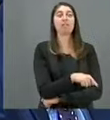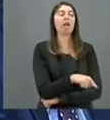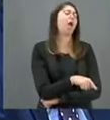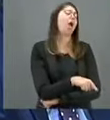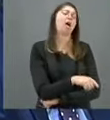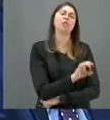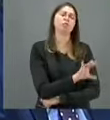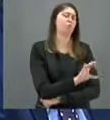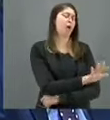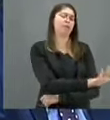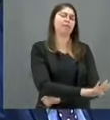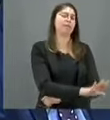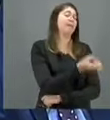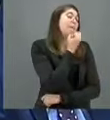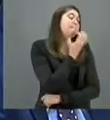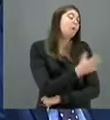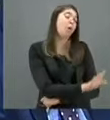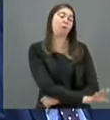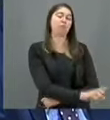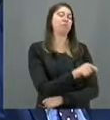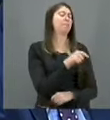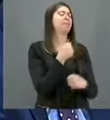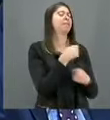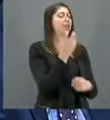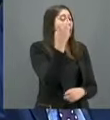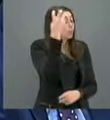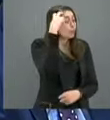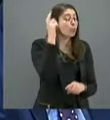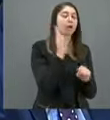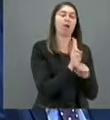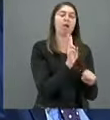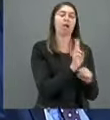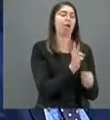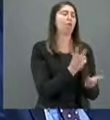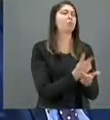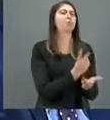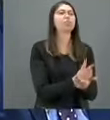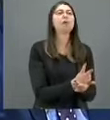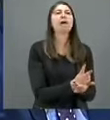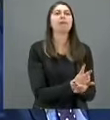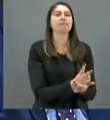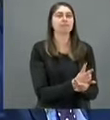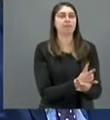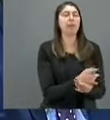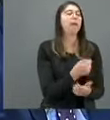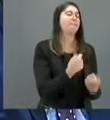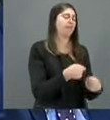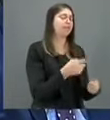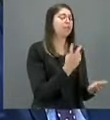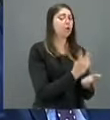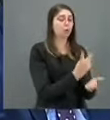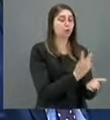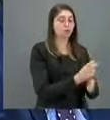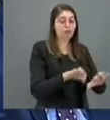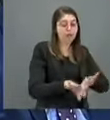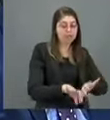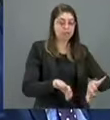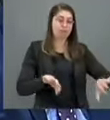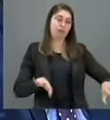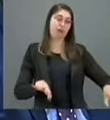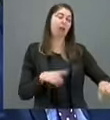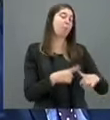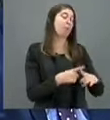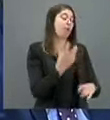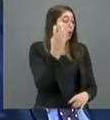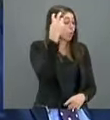meio que nós temos que preservar a nossa cultura, que nós temos que continuar isolados para fazer a